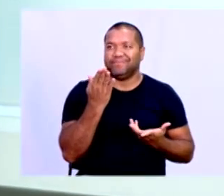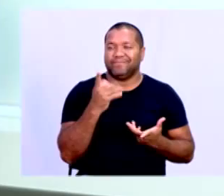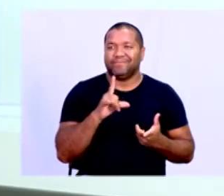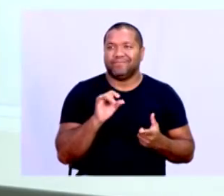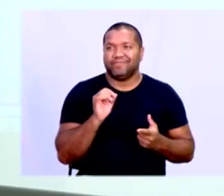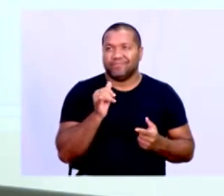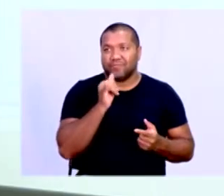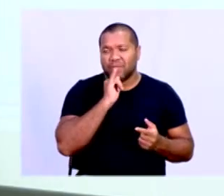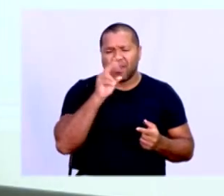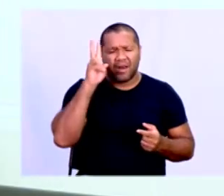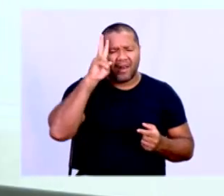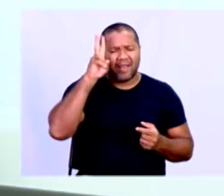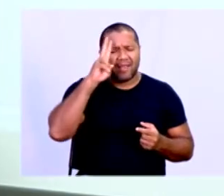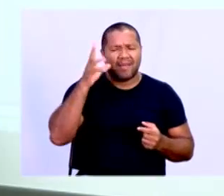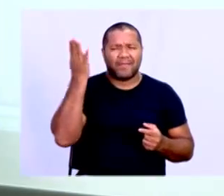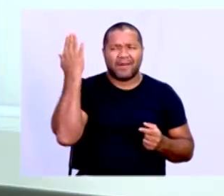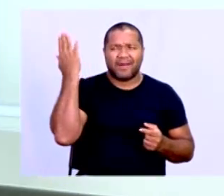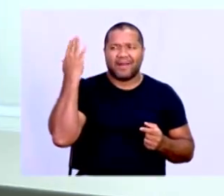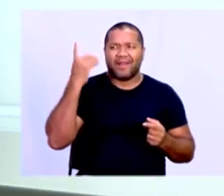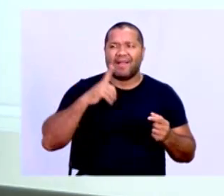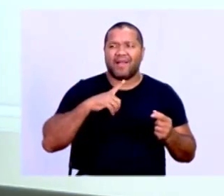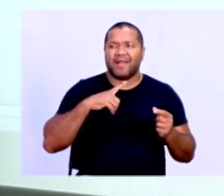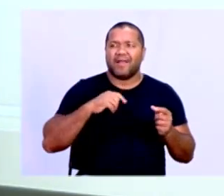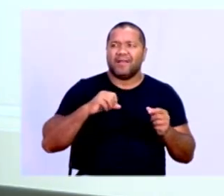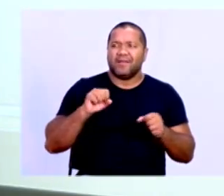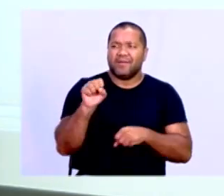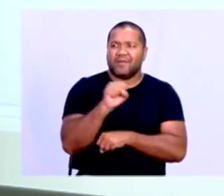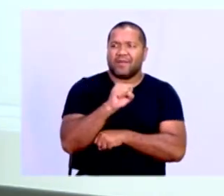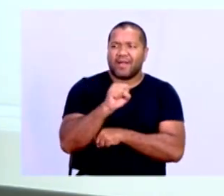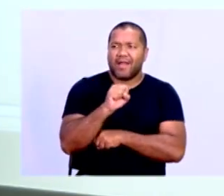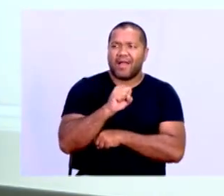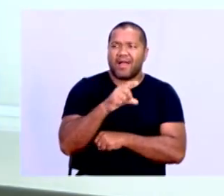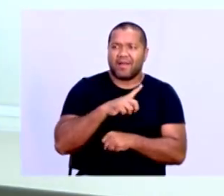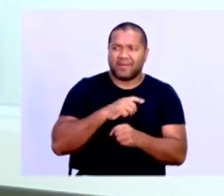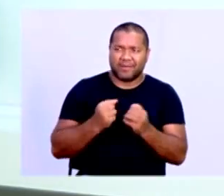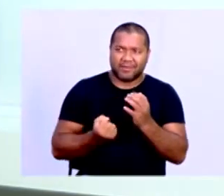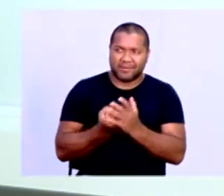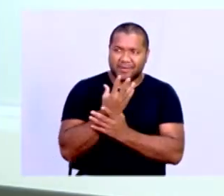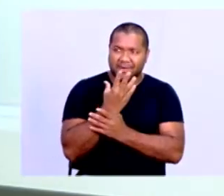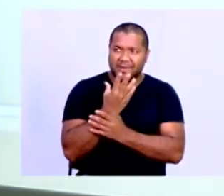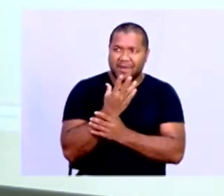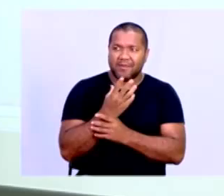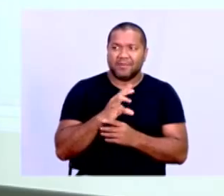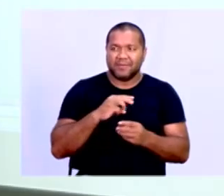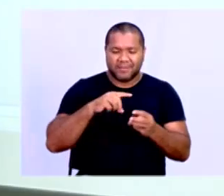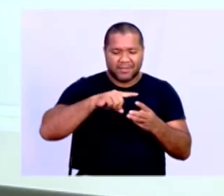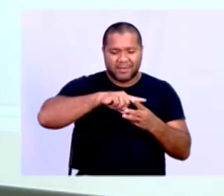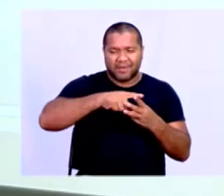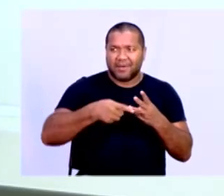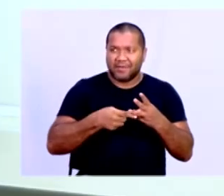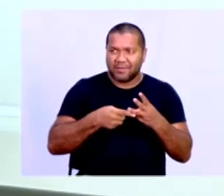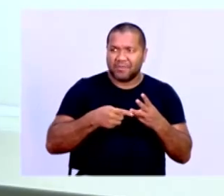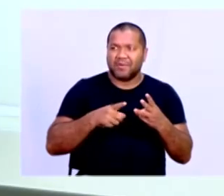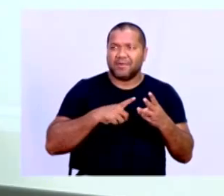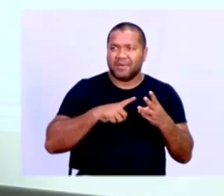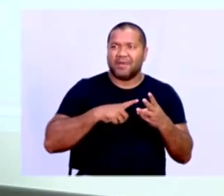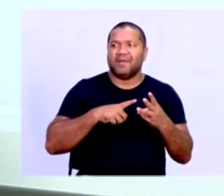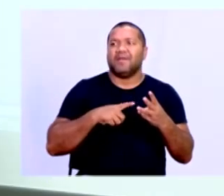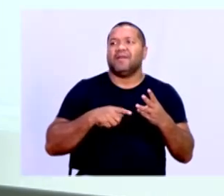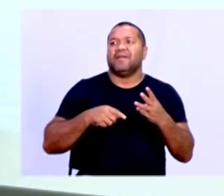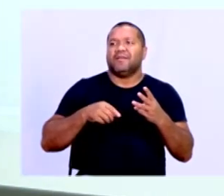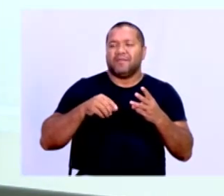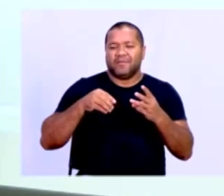classe lá do pedágio, do veículo, que nós tínhamos 3 objetos abaixo de